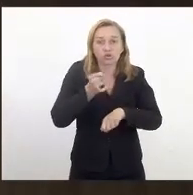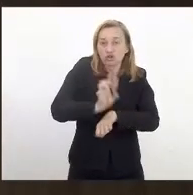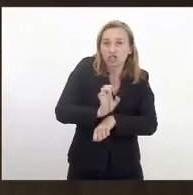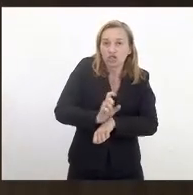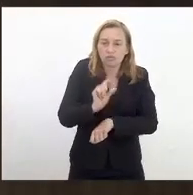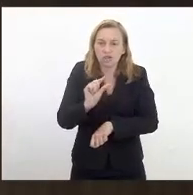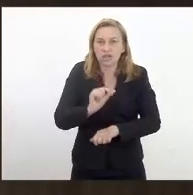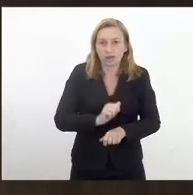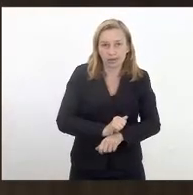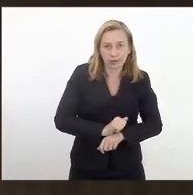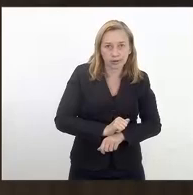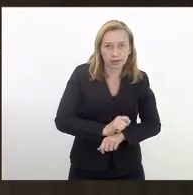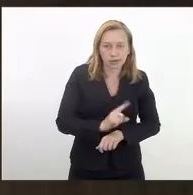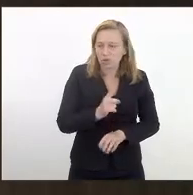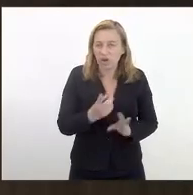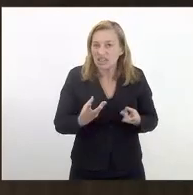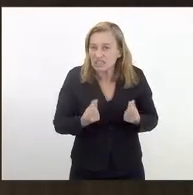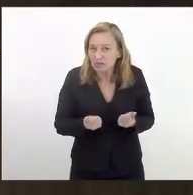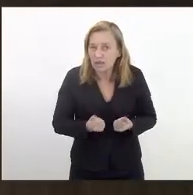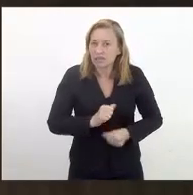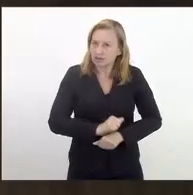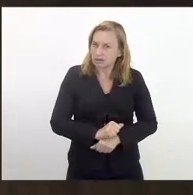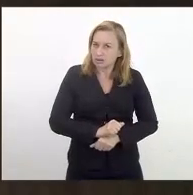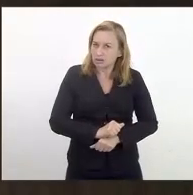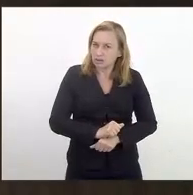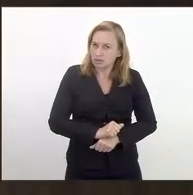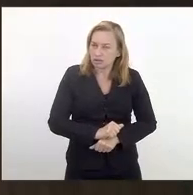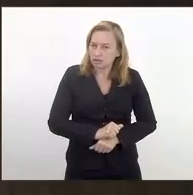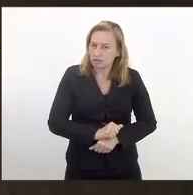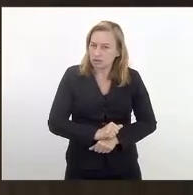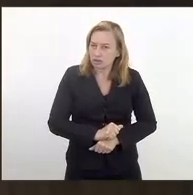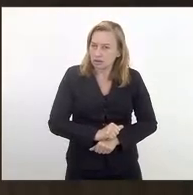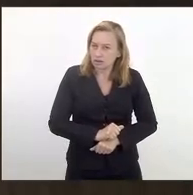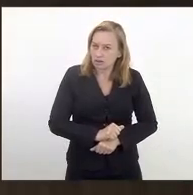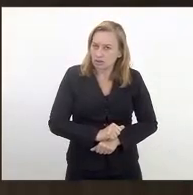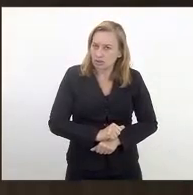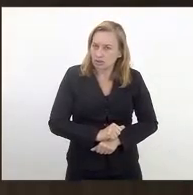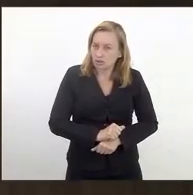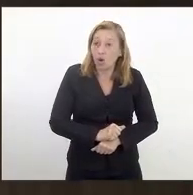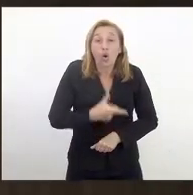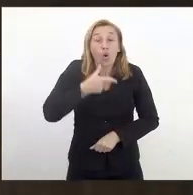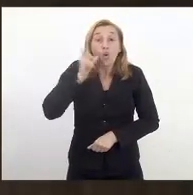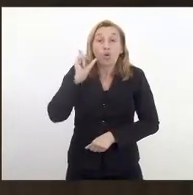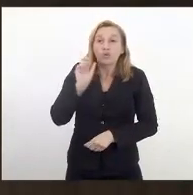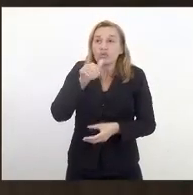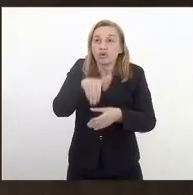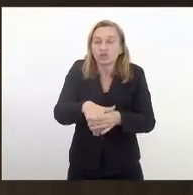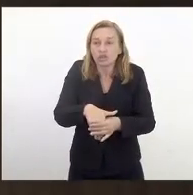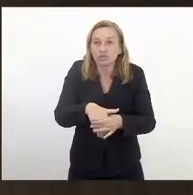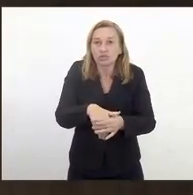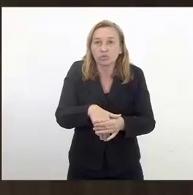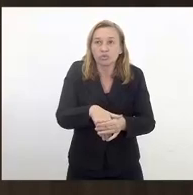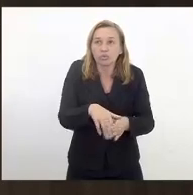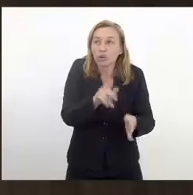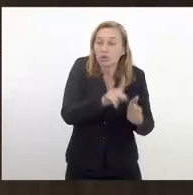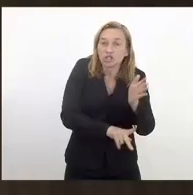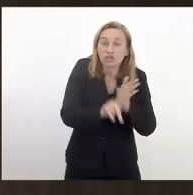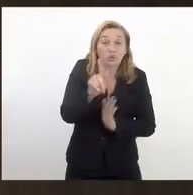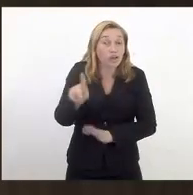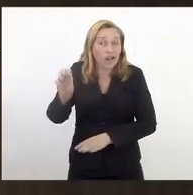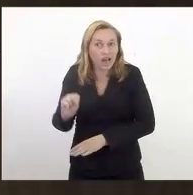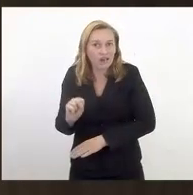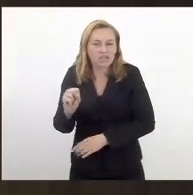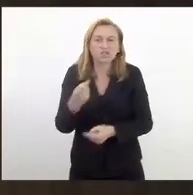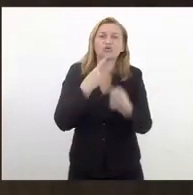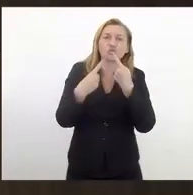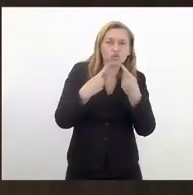atividades isso não é sensibilidade com quadro do estado ontem nós voltamos o projeto do gás geral